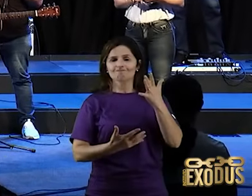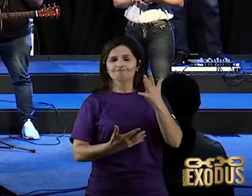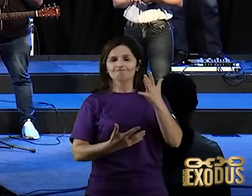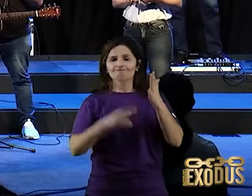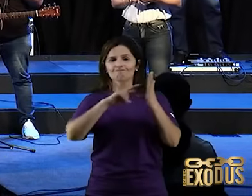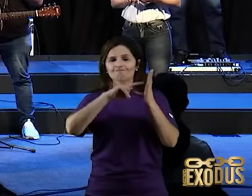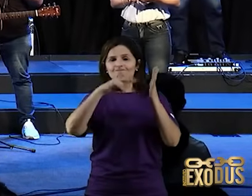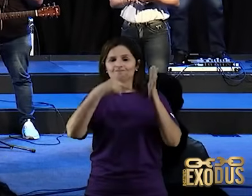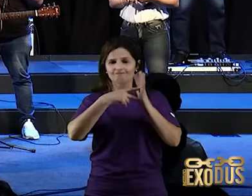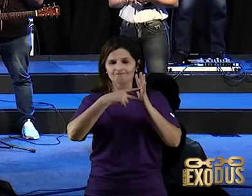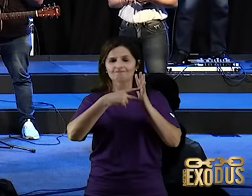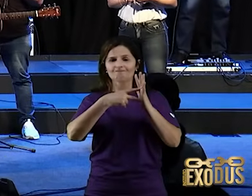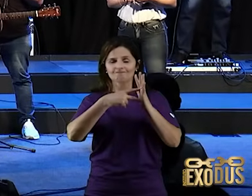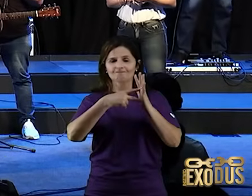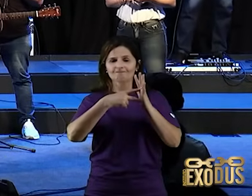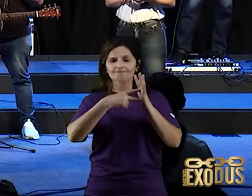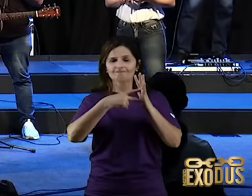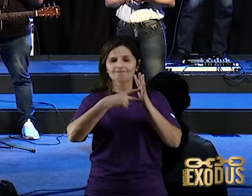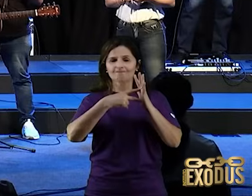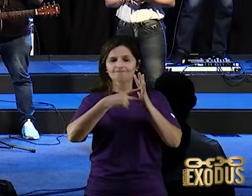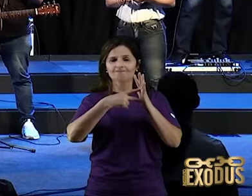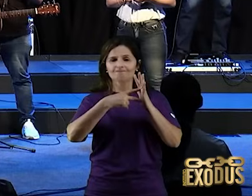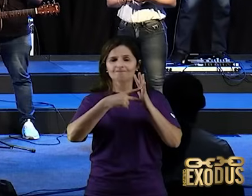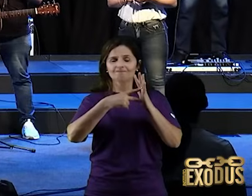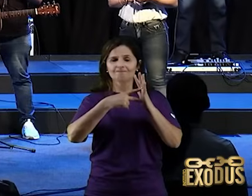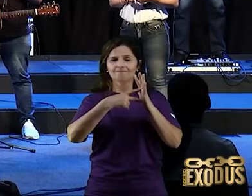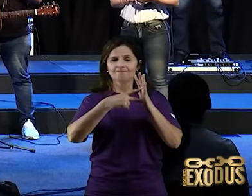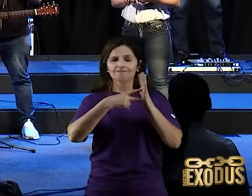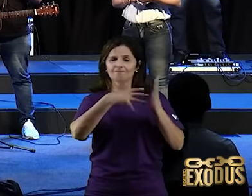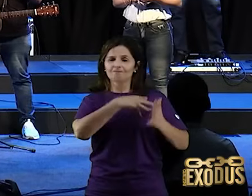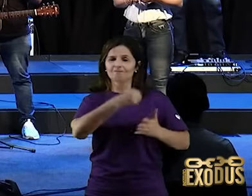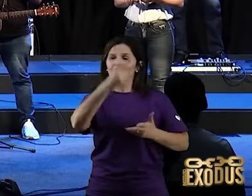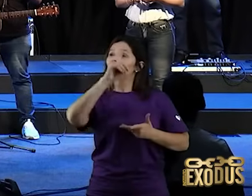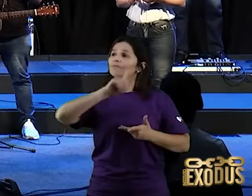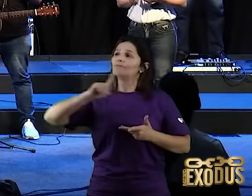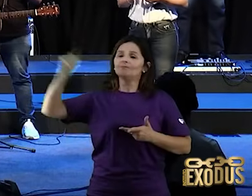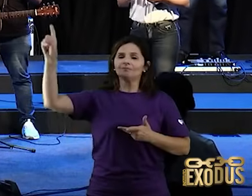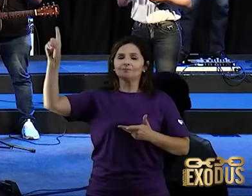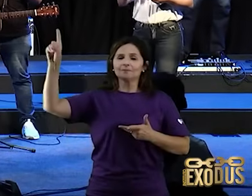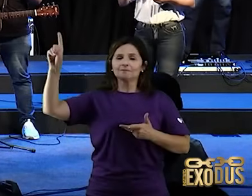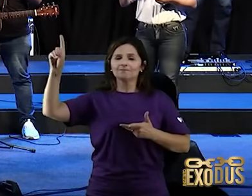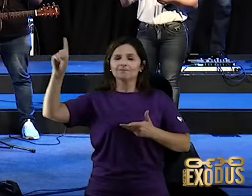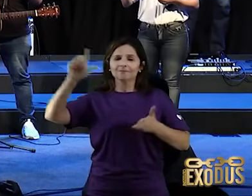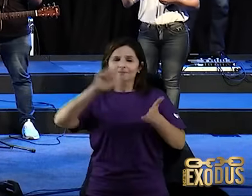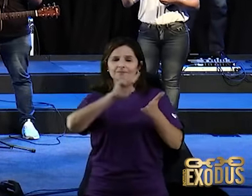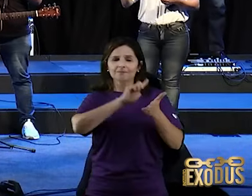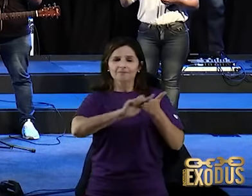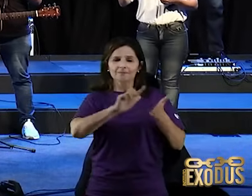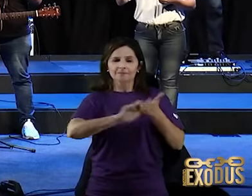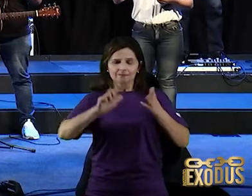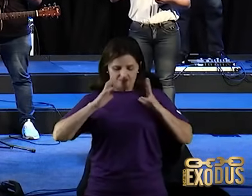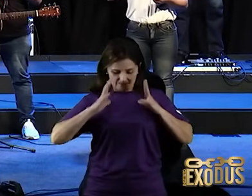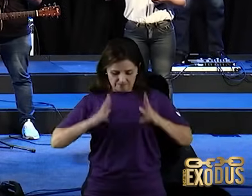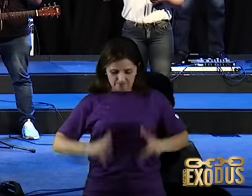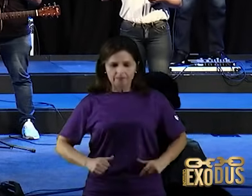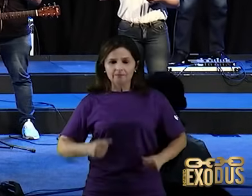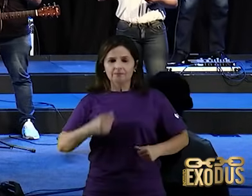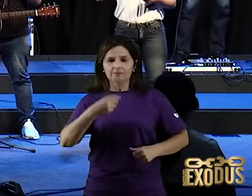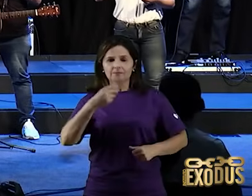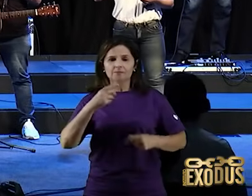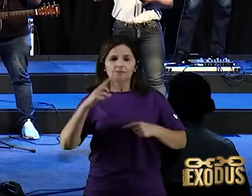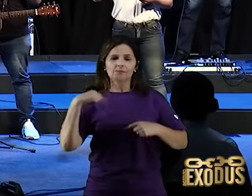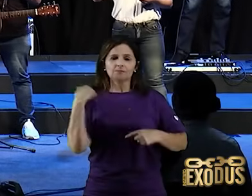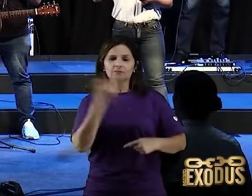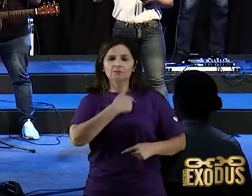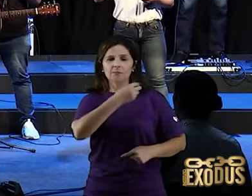simboliza o sangue do filho de Deus que Purifica o teu pecado olha para